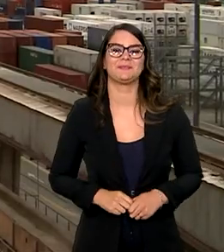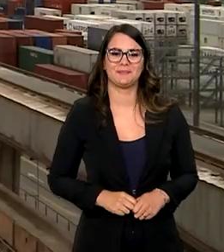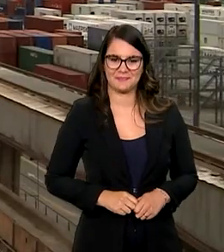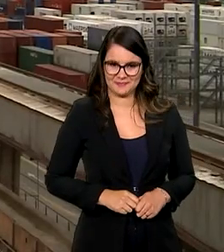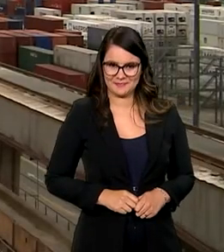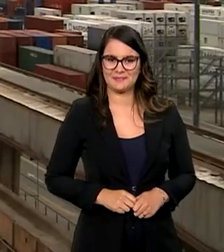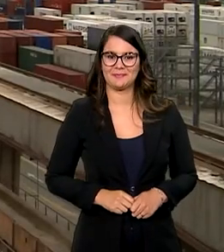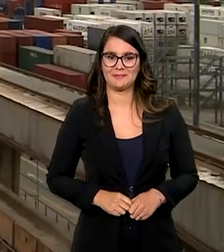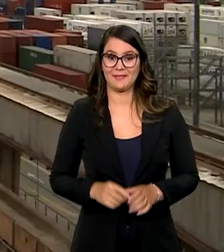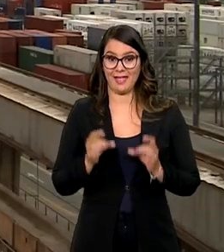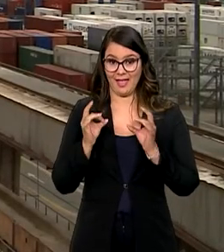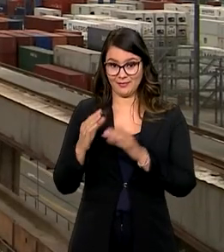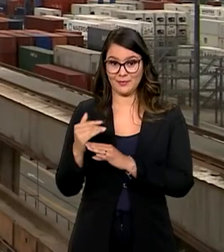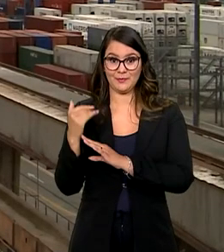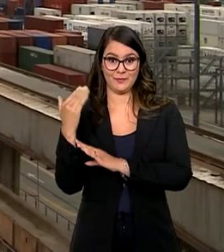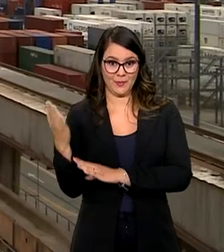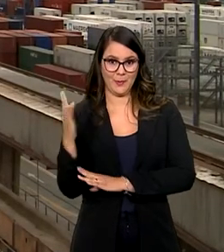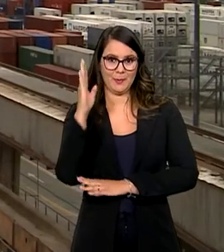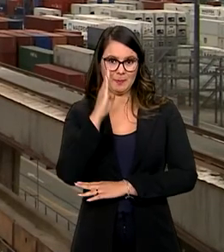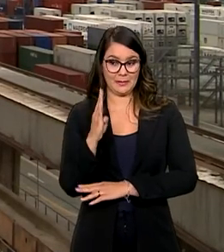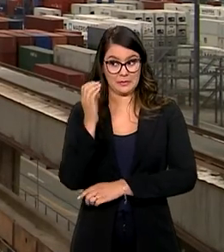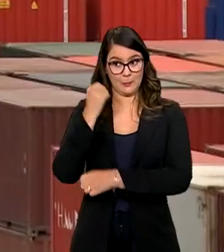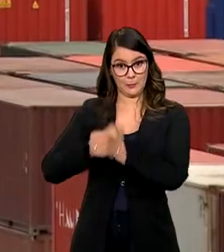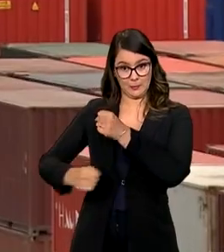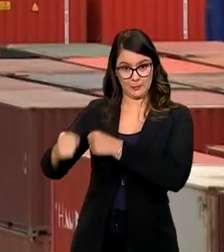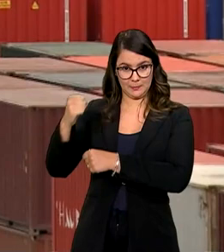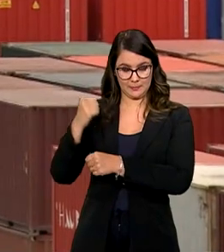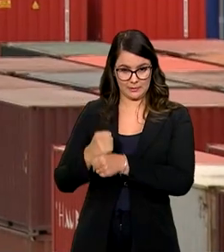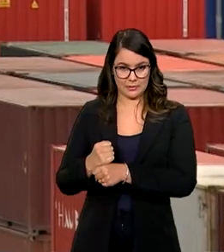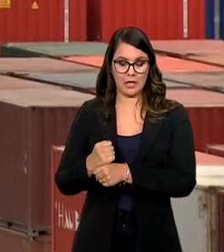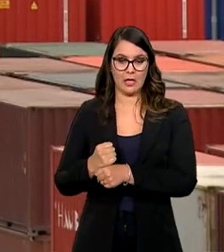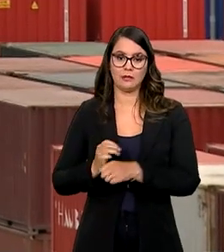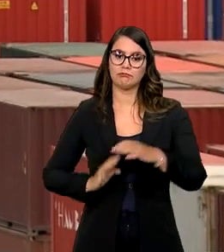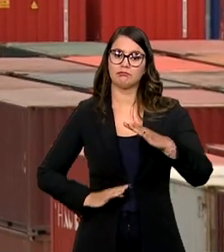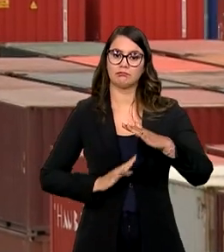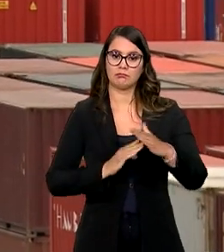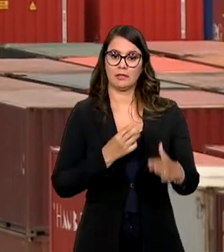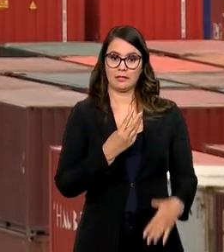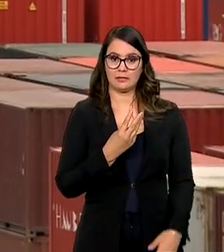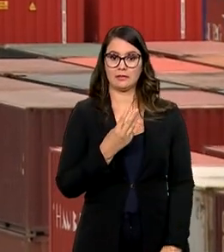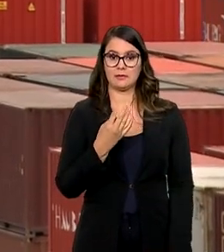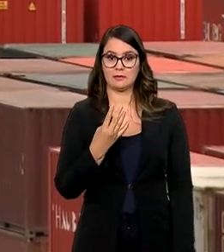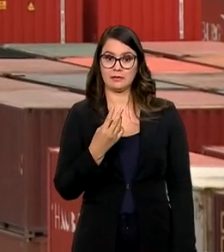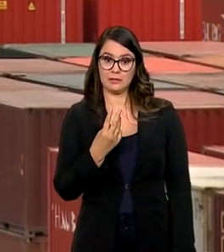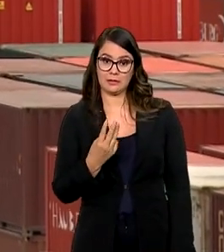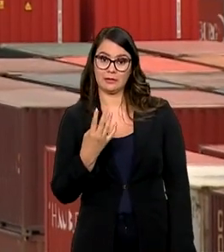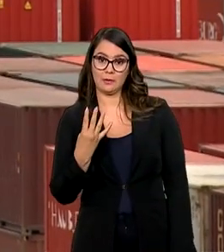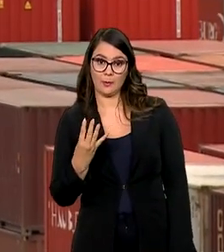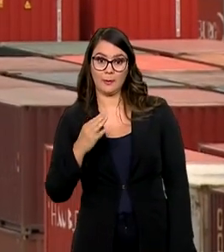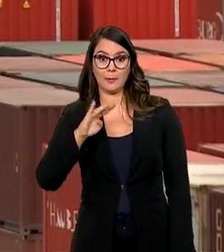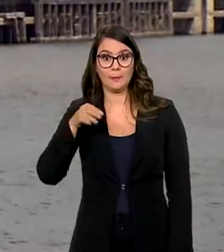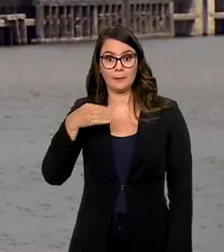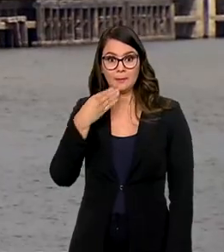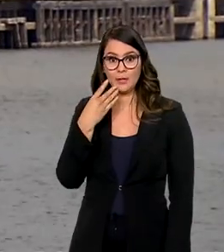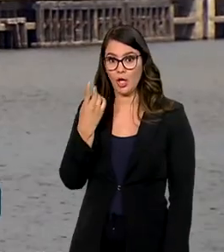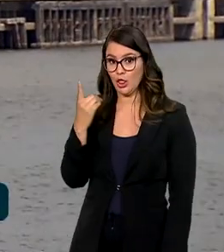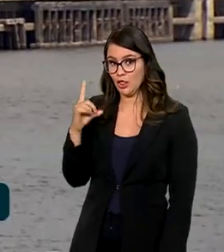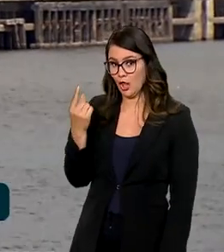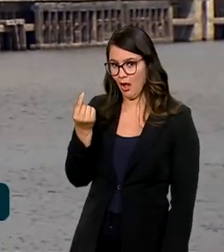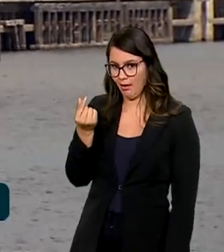as exportações do Brasil no ano passado chegaram a 334 Bilhões de Dólares